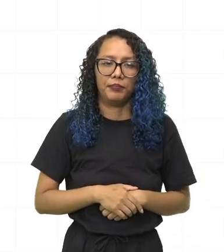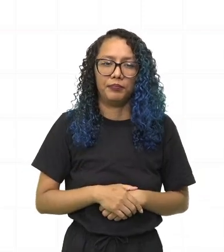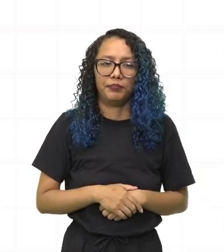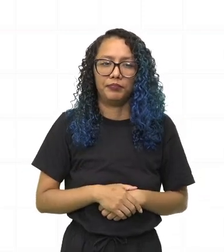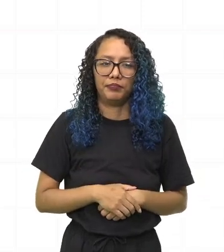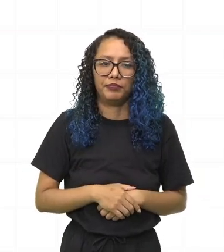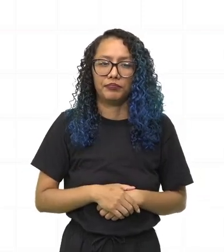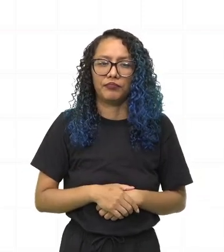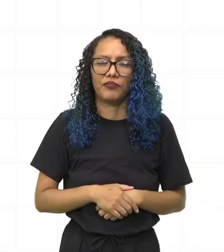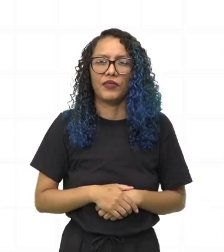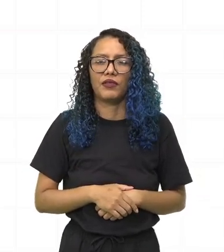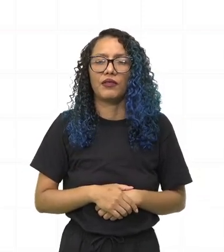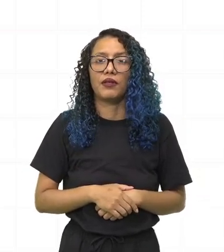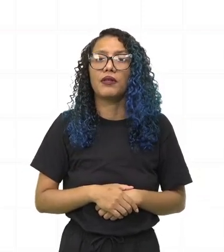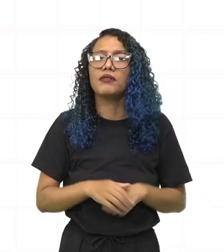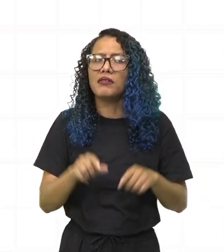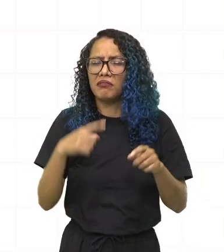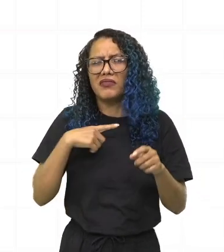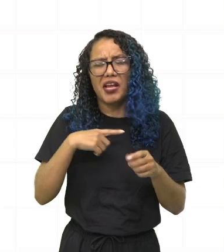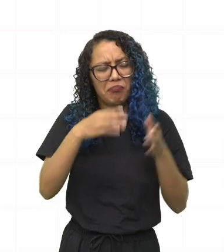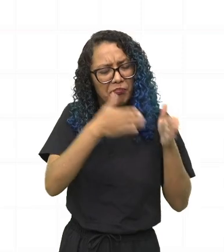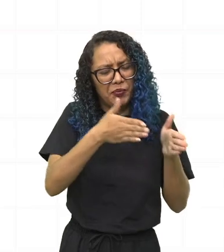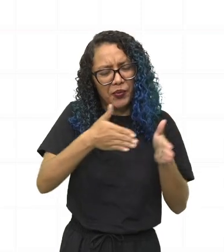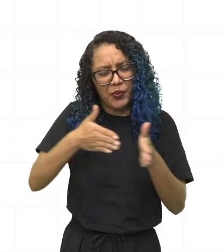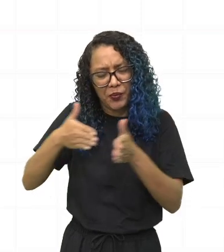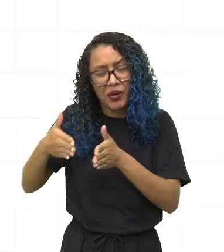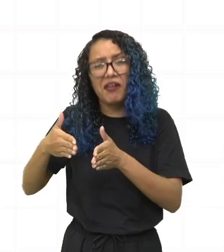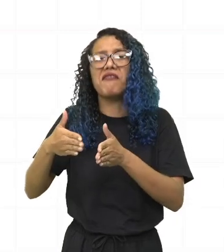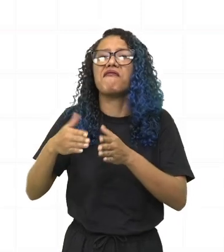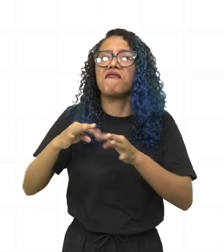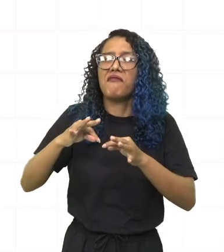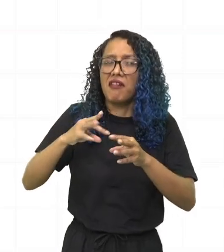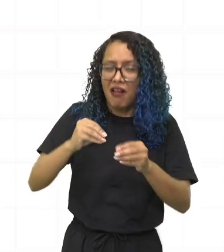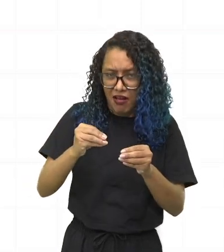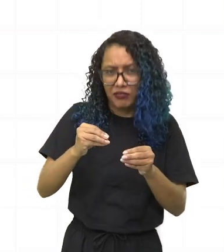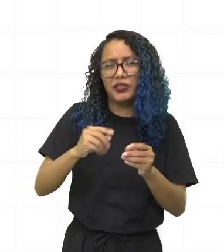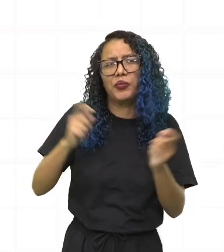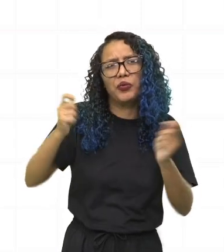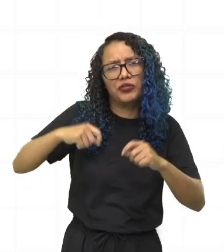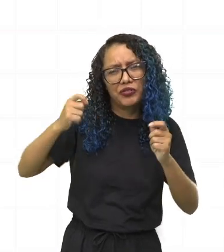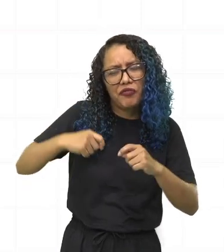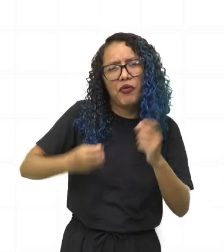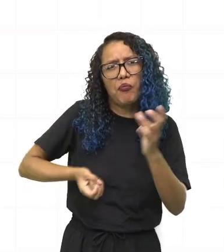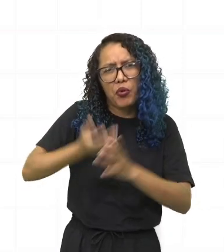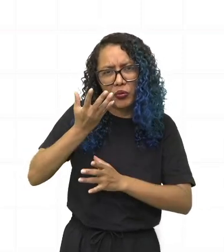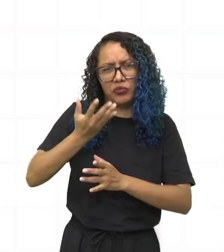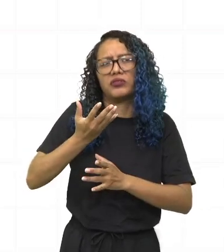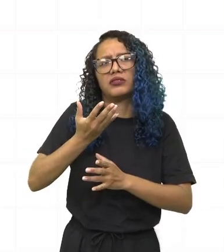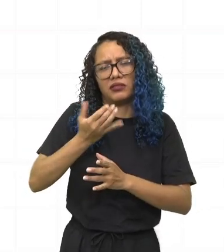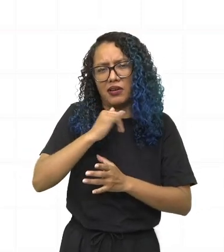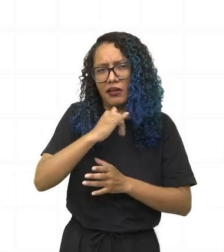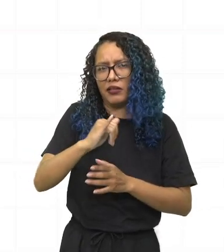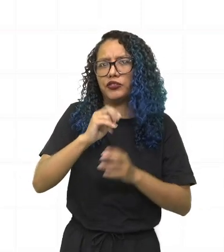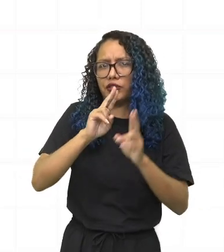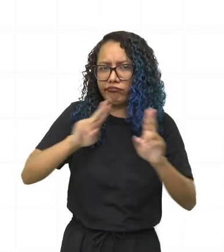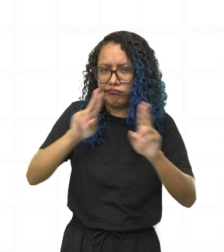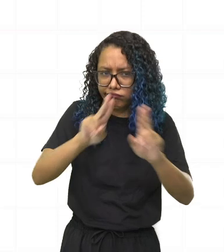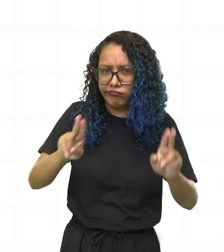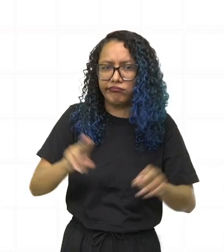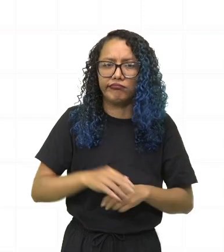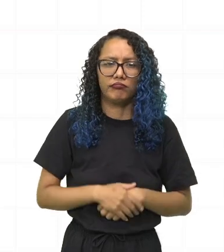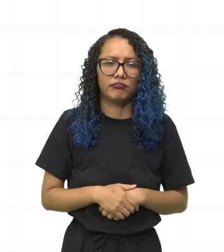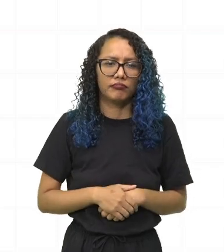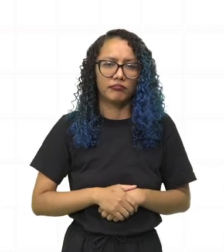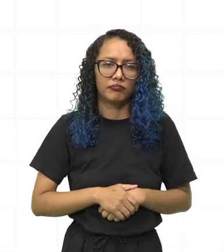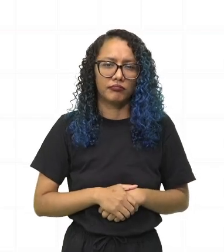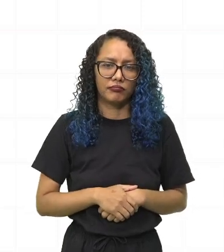da produção. Várias etapas aí fazem parte do processo de produção de energia elétrica. Então, as